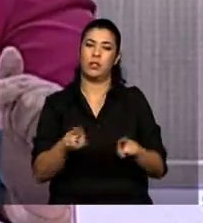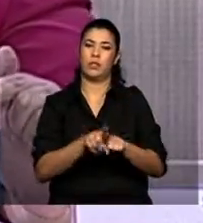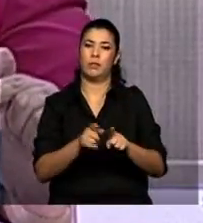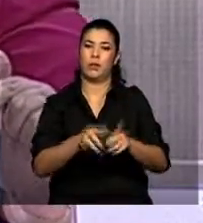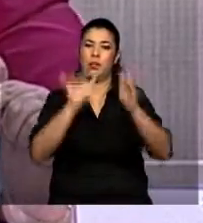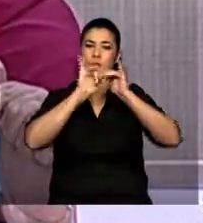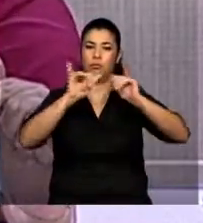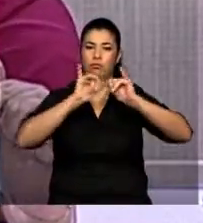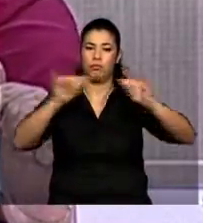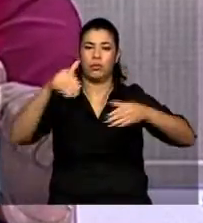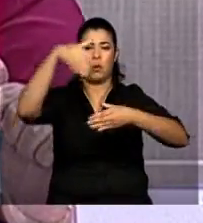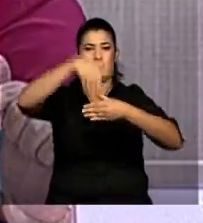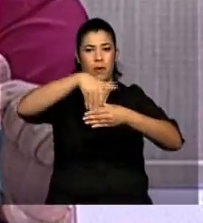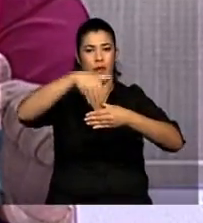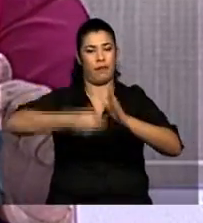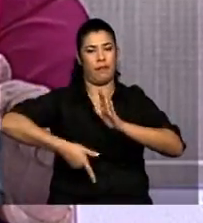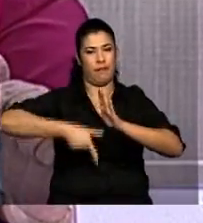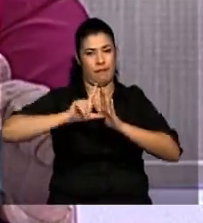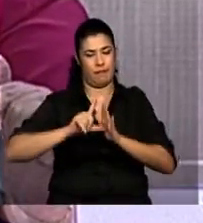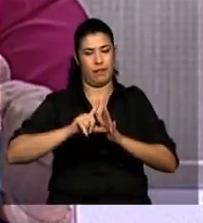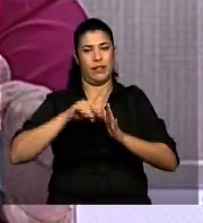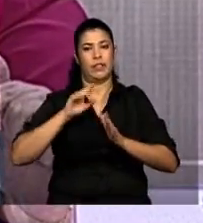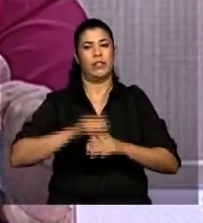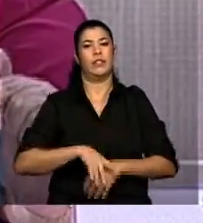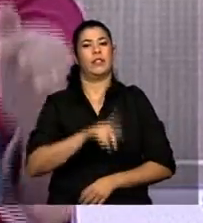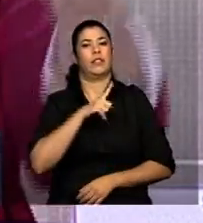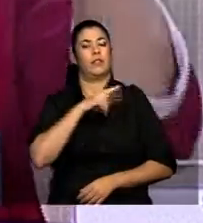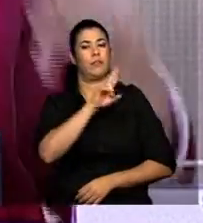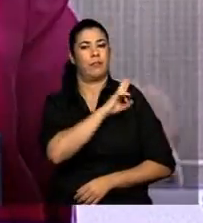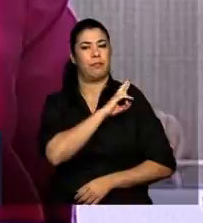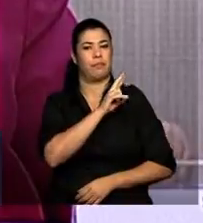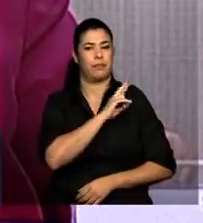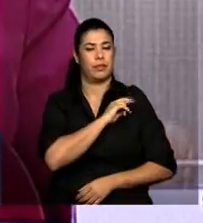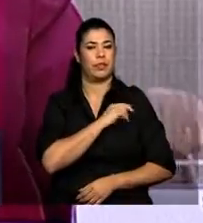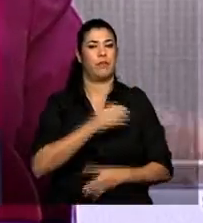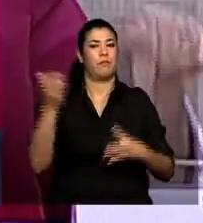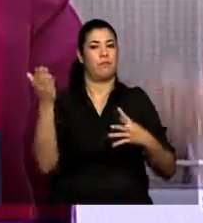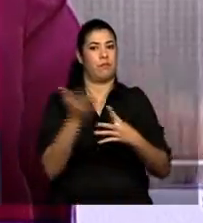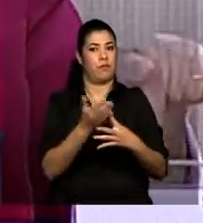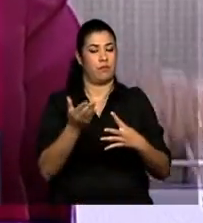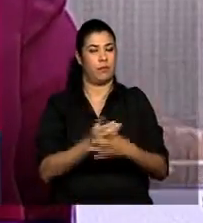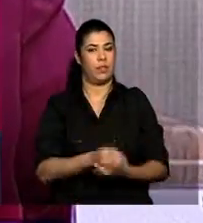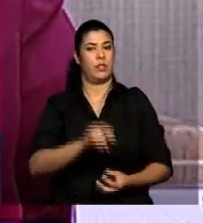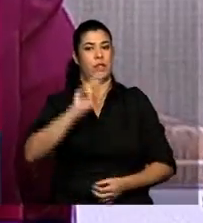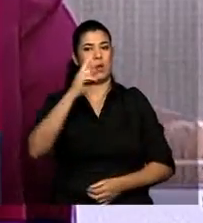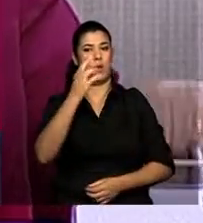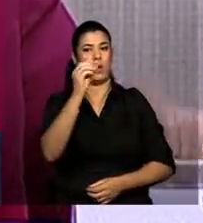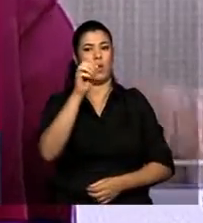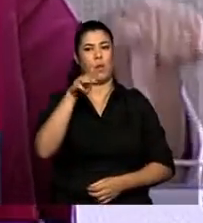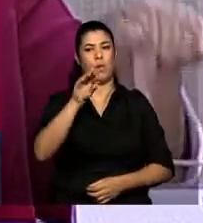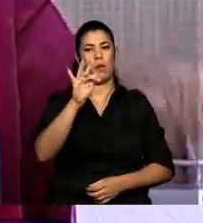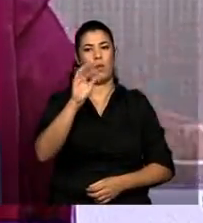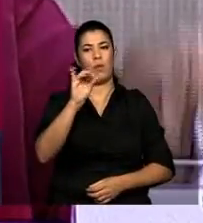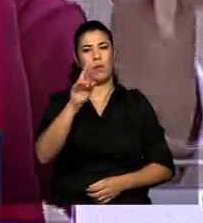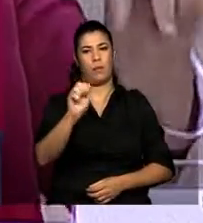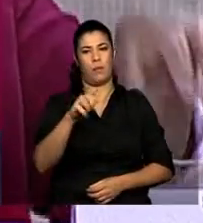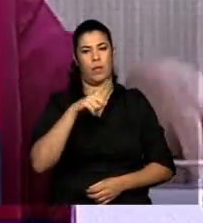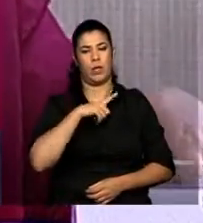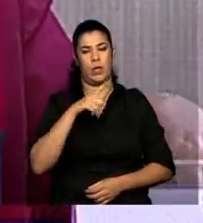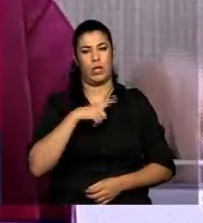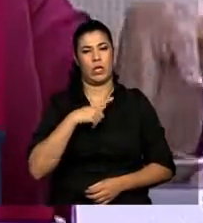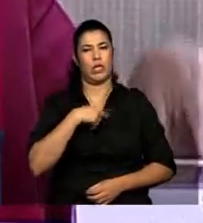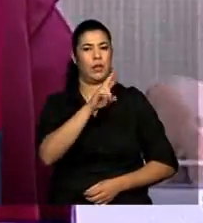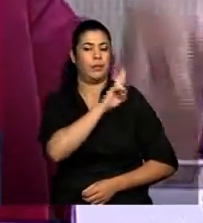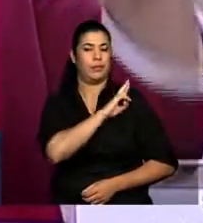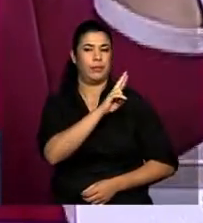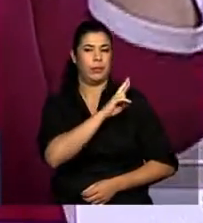com apoio à criminalização da homofobia, e esta portaria tem este caráter. De dentro da nossa